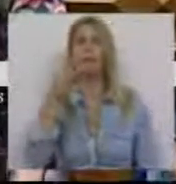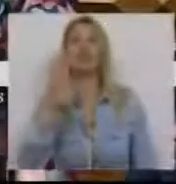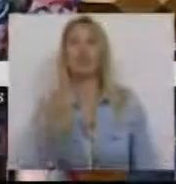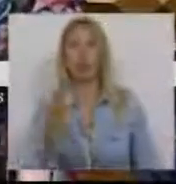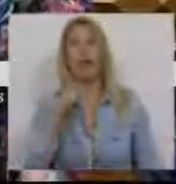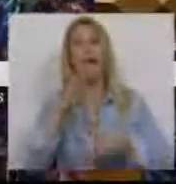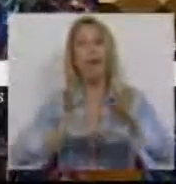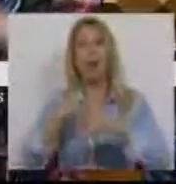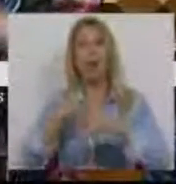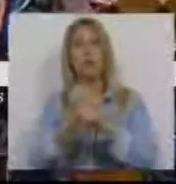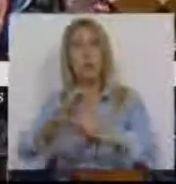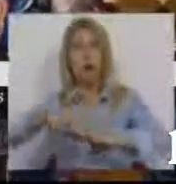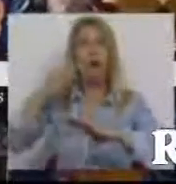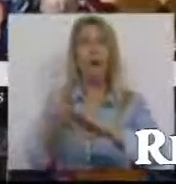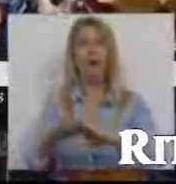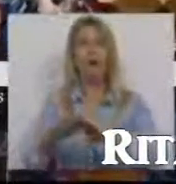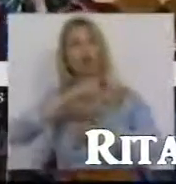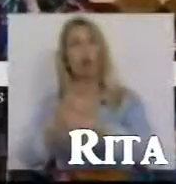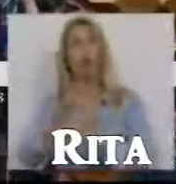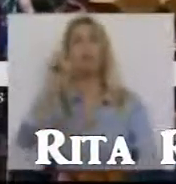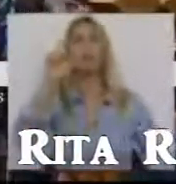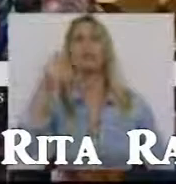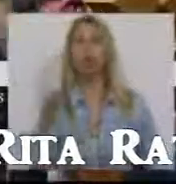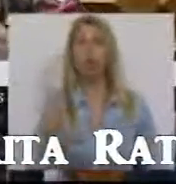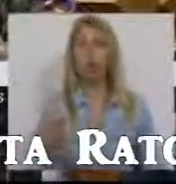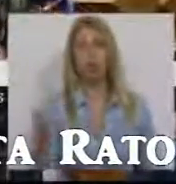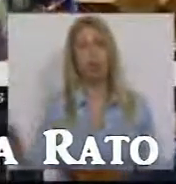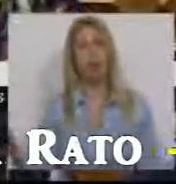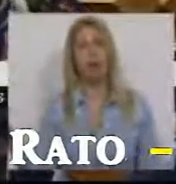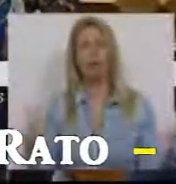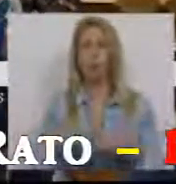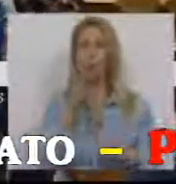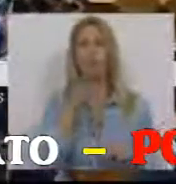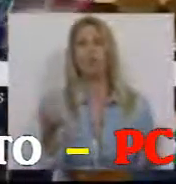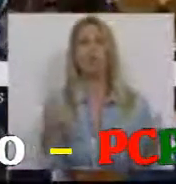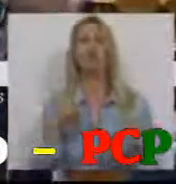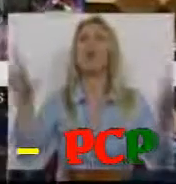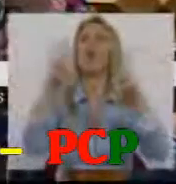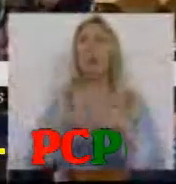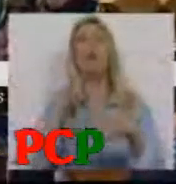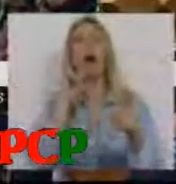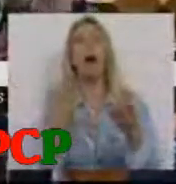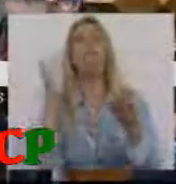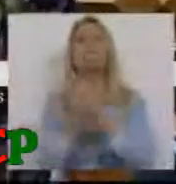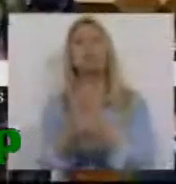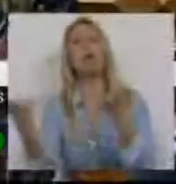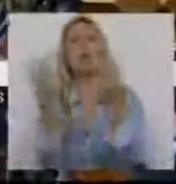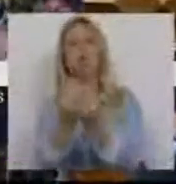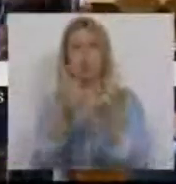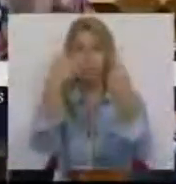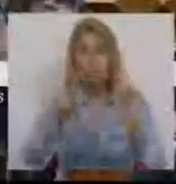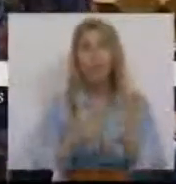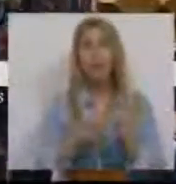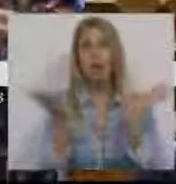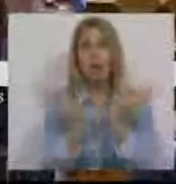noutra CPCJ. Por isso também não é novidade nenhuma vir dizer que os processos vão estar em conjunto. Há técnicos da Segurança Social